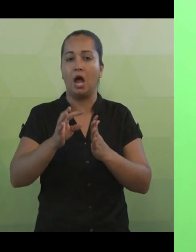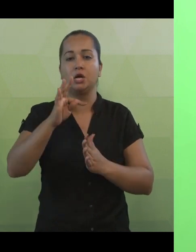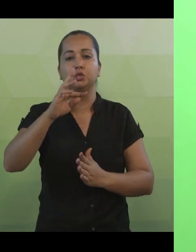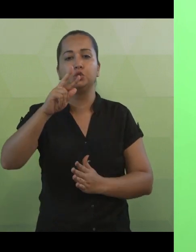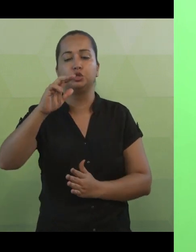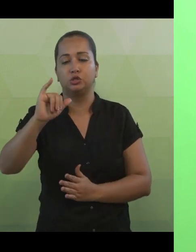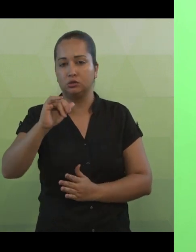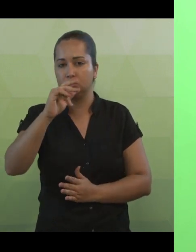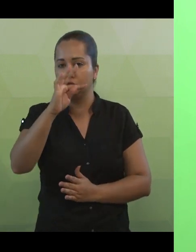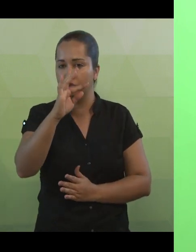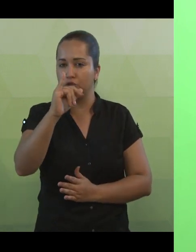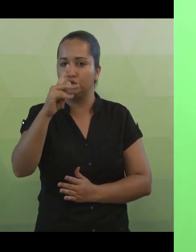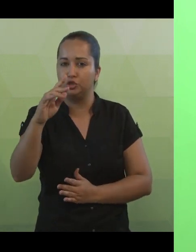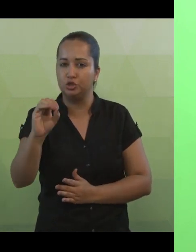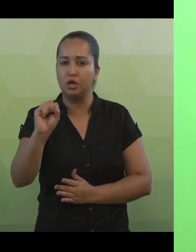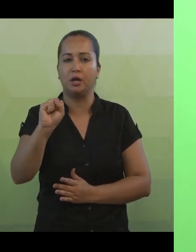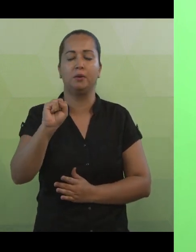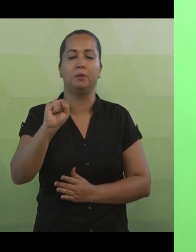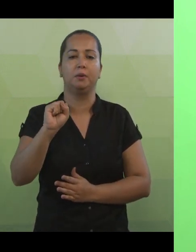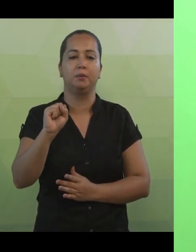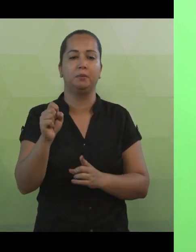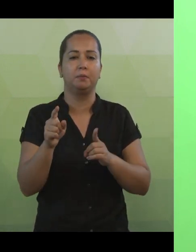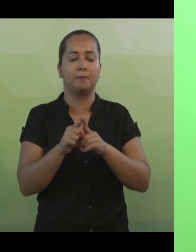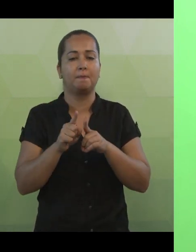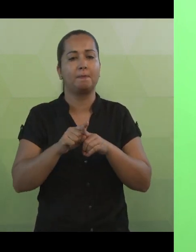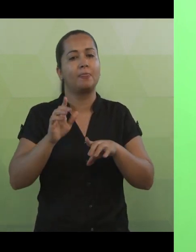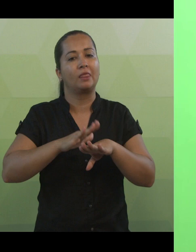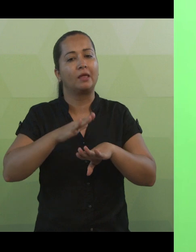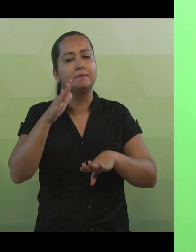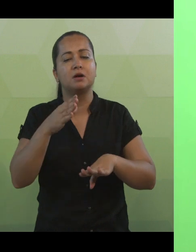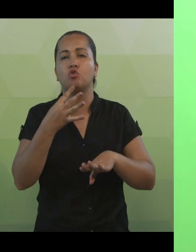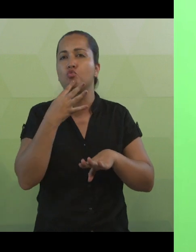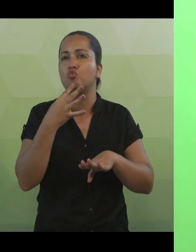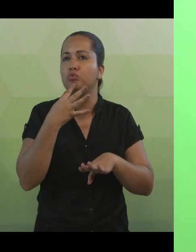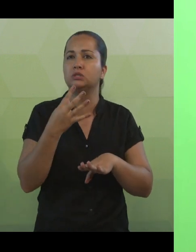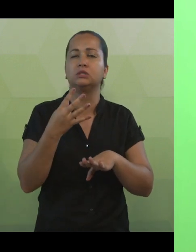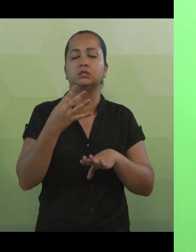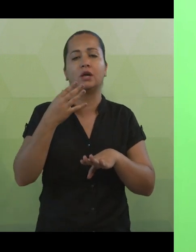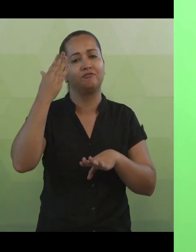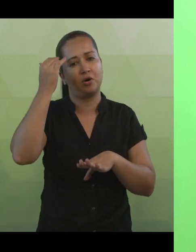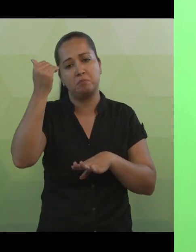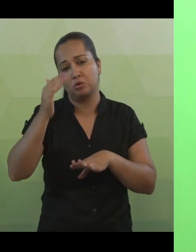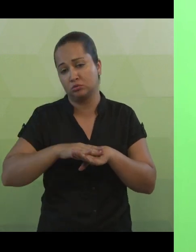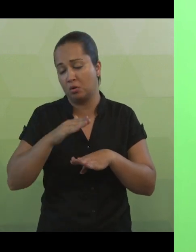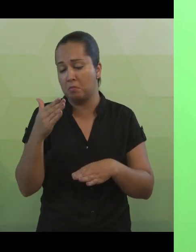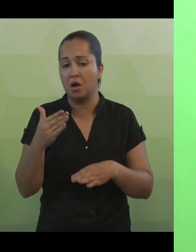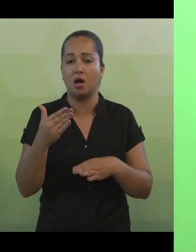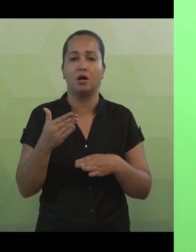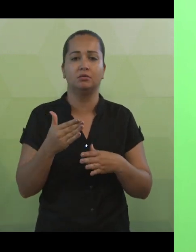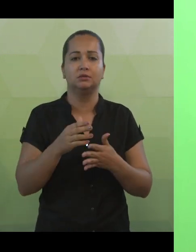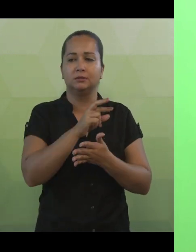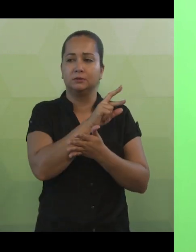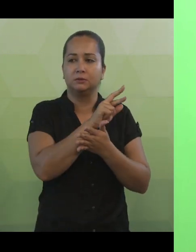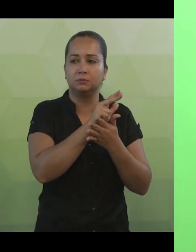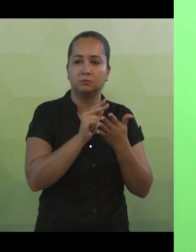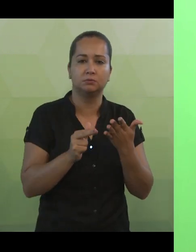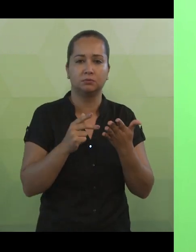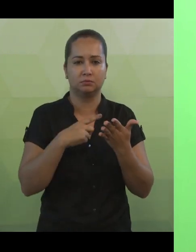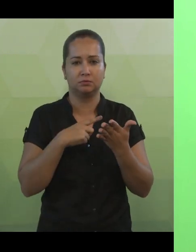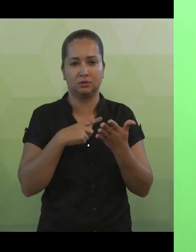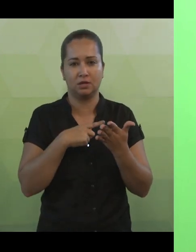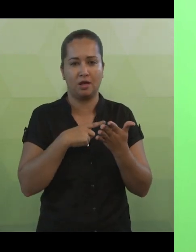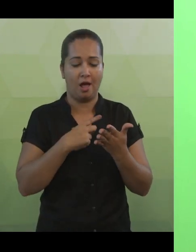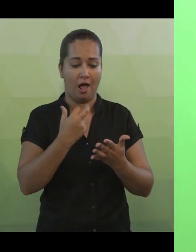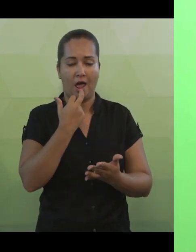eles aceitam, quais são os sistemas mais conhecidos. Também estudamos a Structured